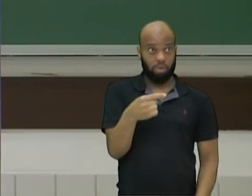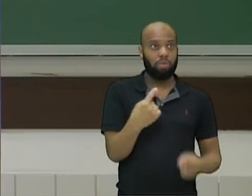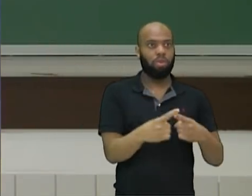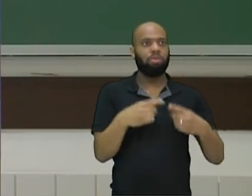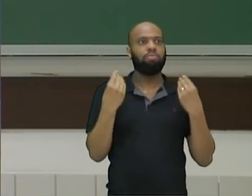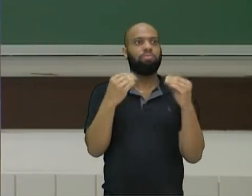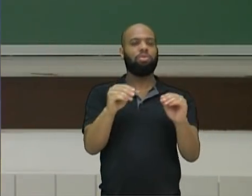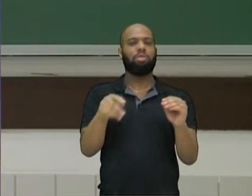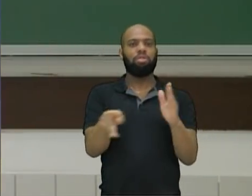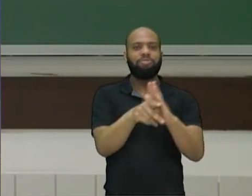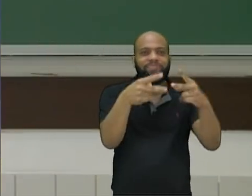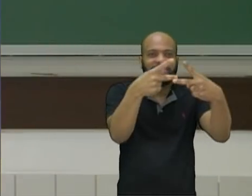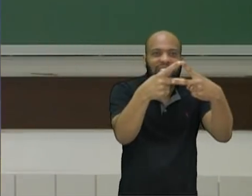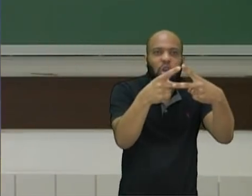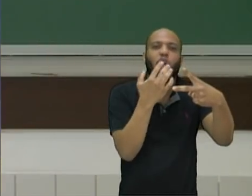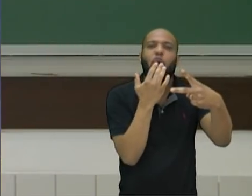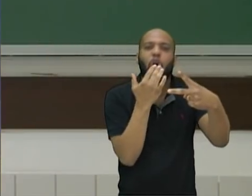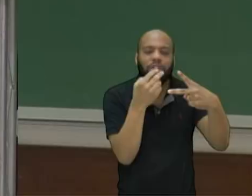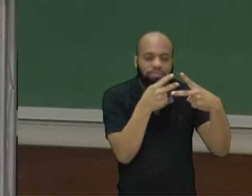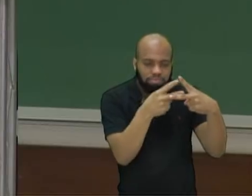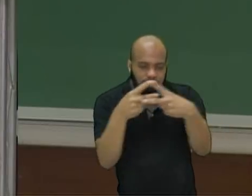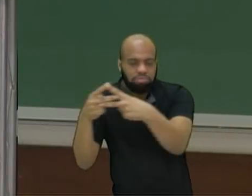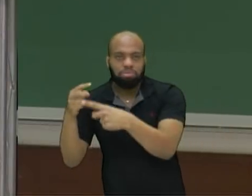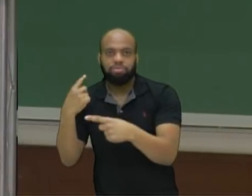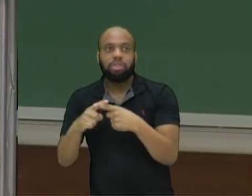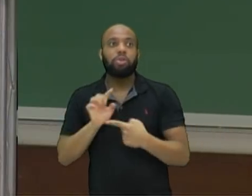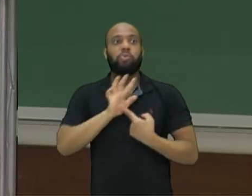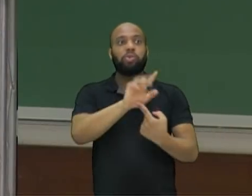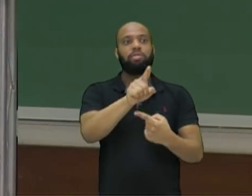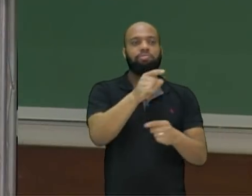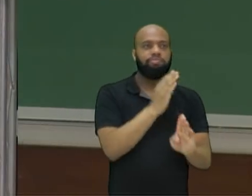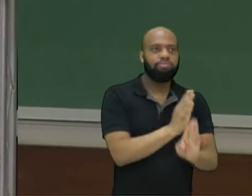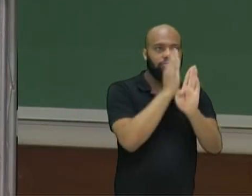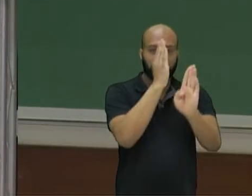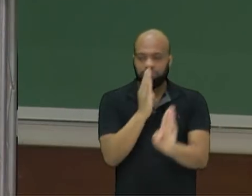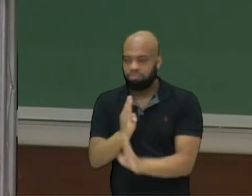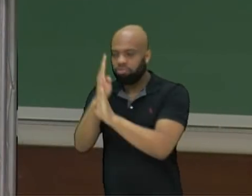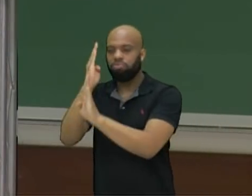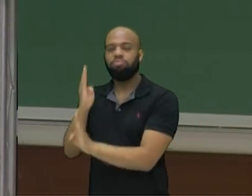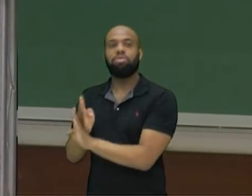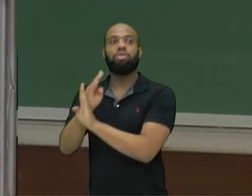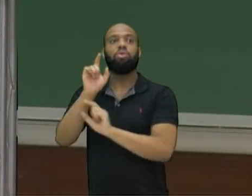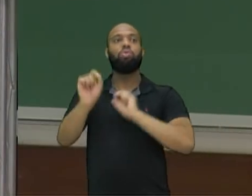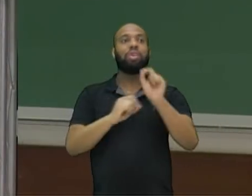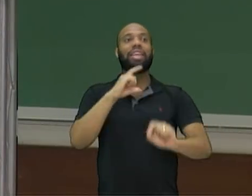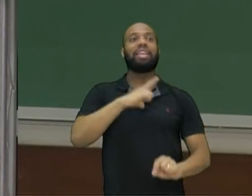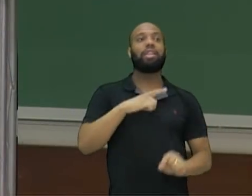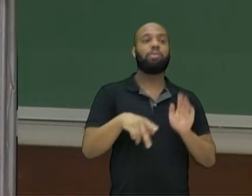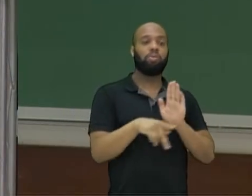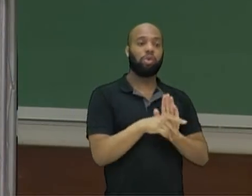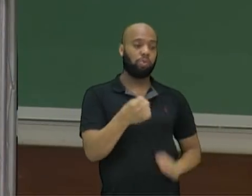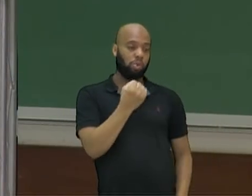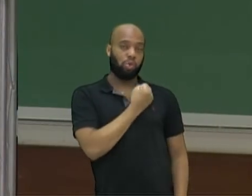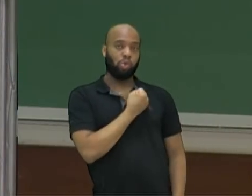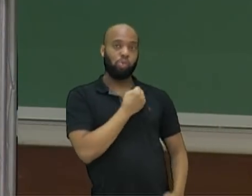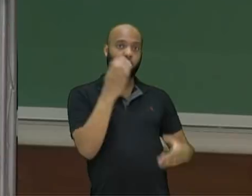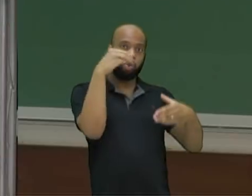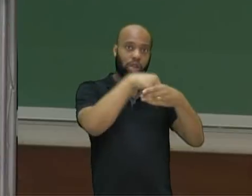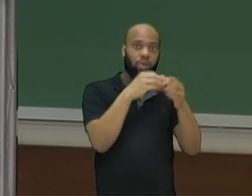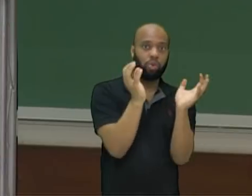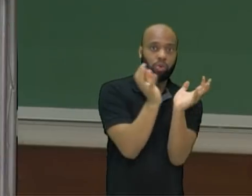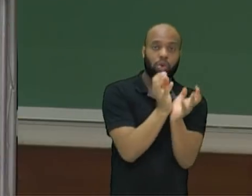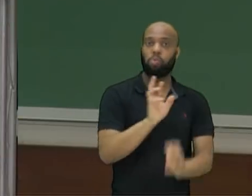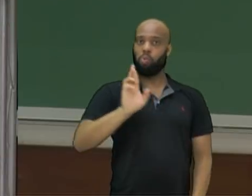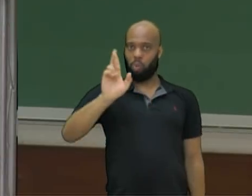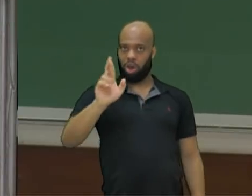esses triângulos coloridos aqui? Para indicar, para que vocês identifiquem aí qual que é a parte real e qual que é a parte